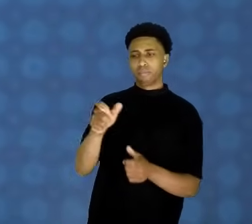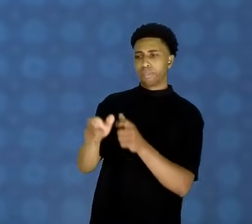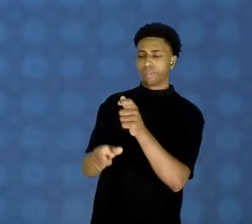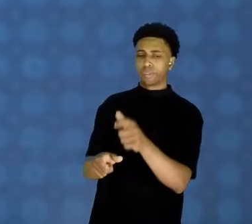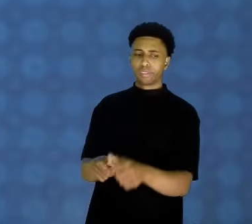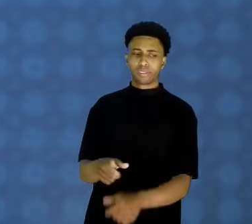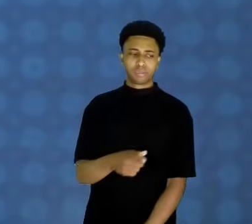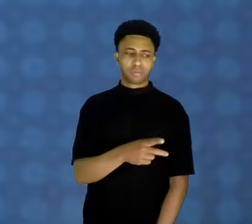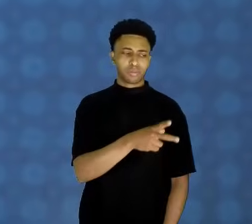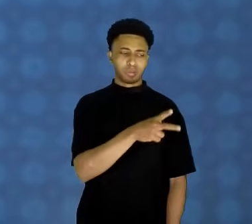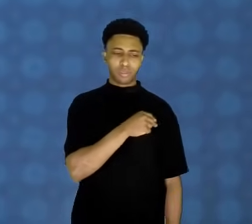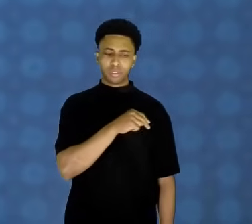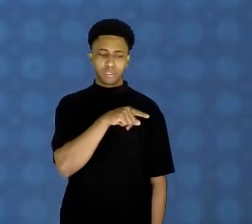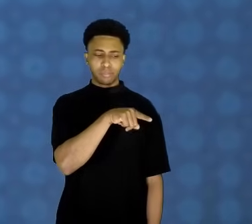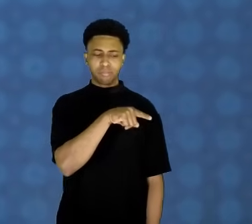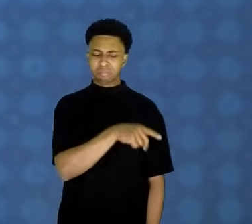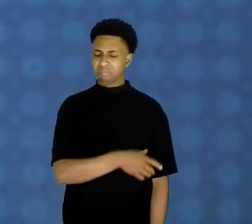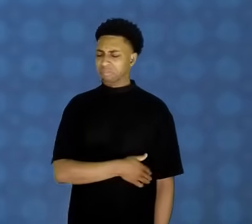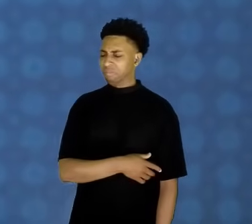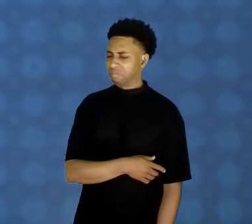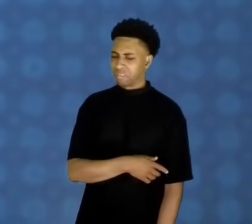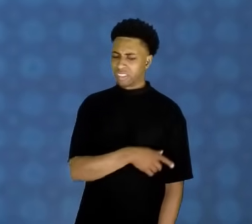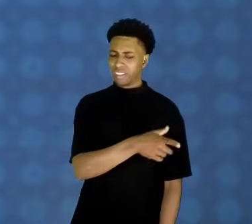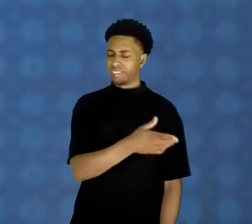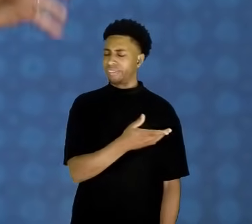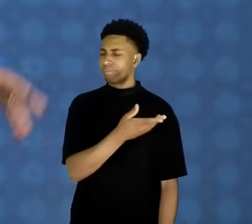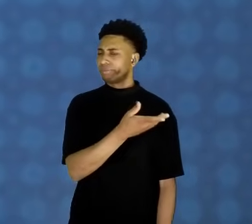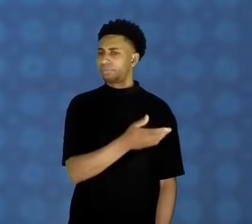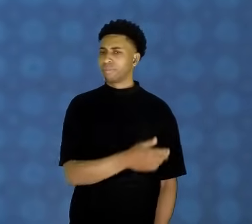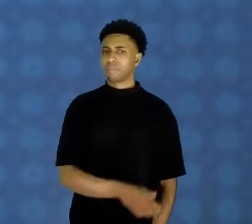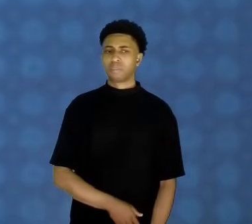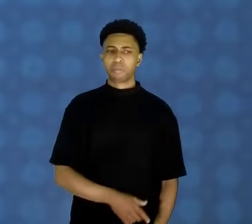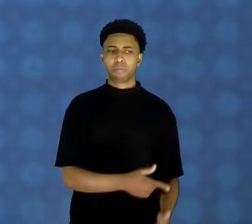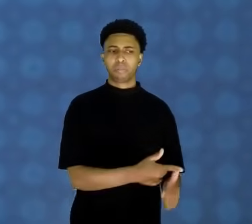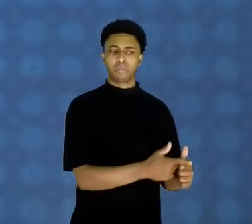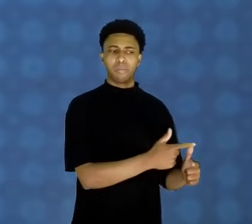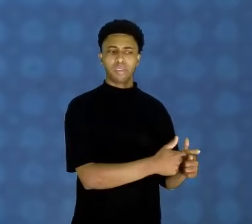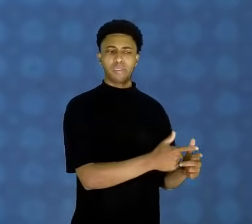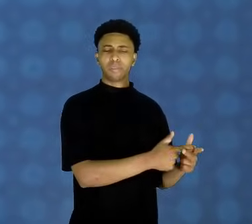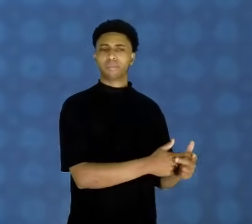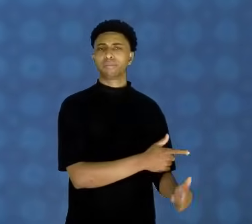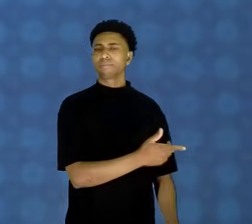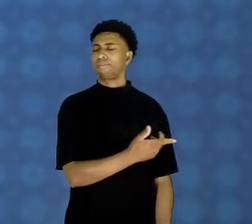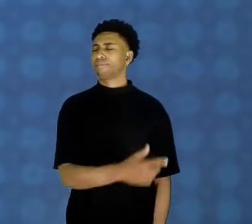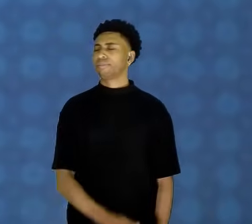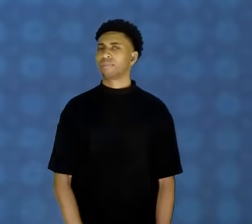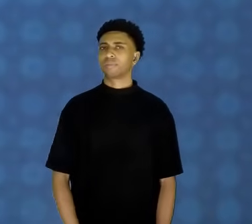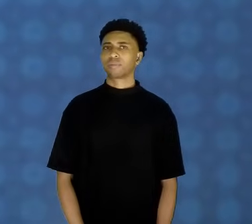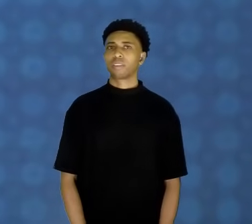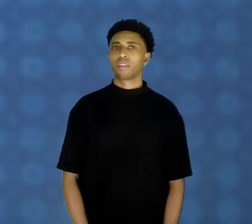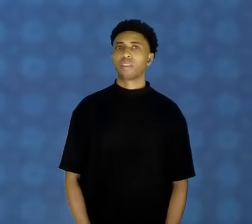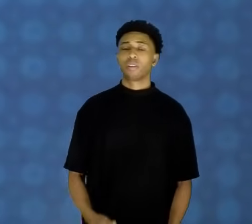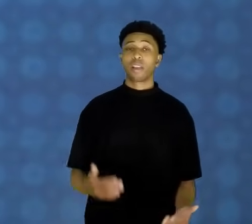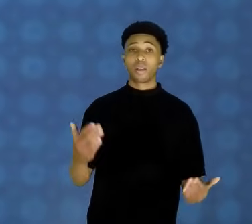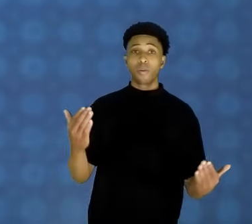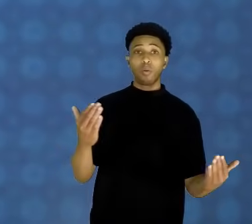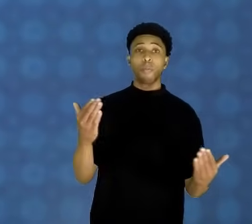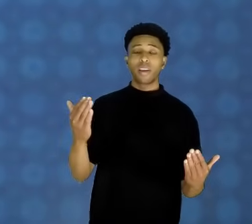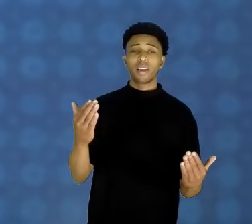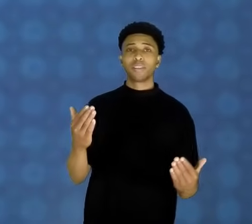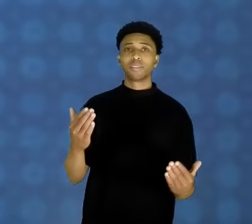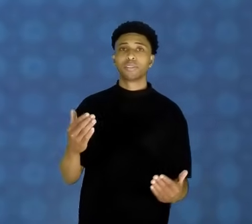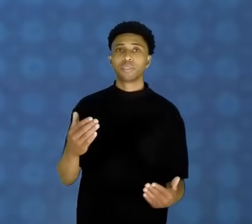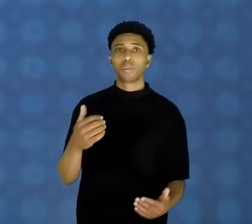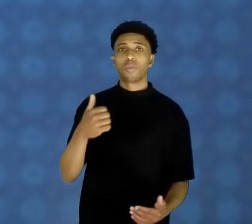chegou. Junto com ela vem todo o problema. É mais ou menos isso que essa mulher estava sendo para os discípulos.